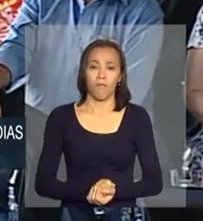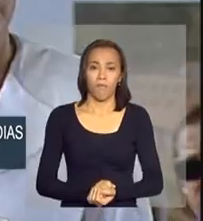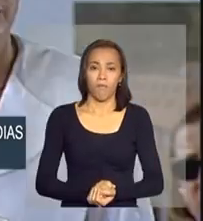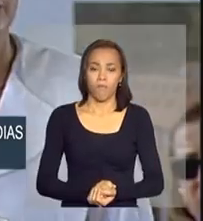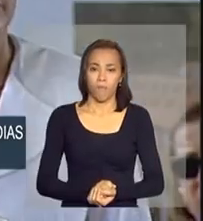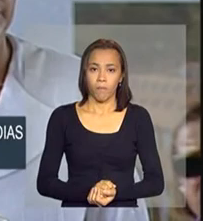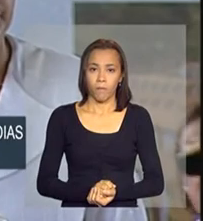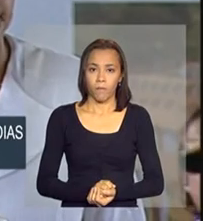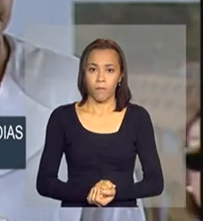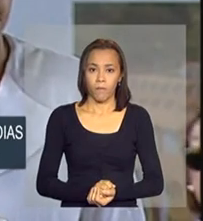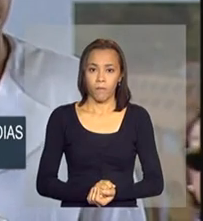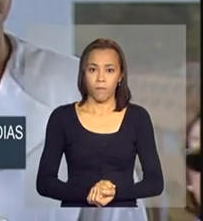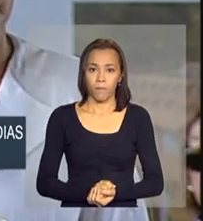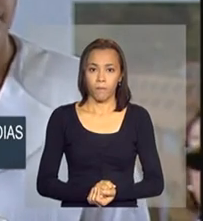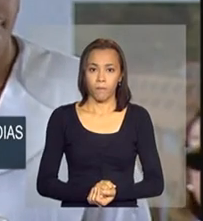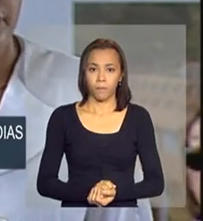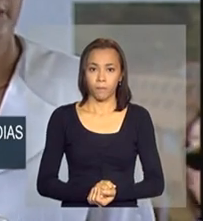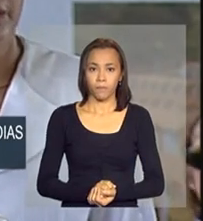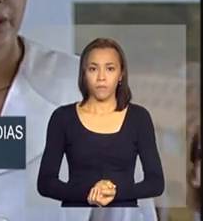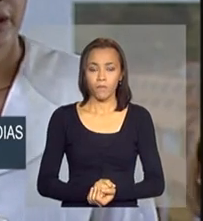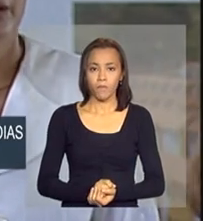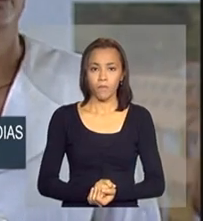o preço